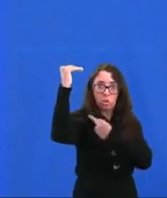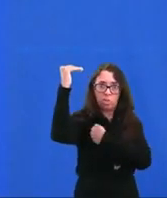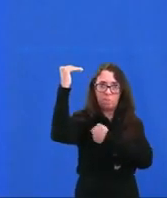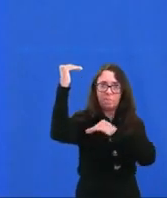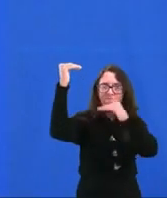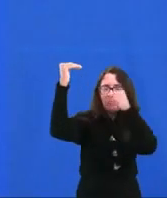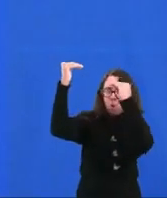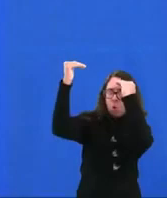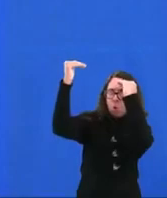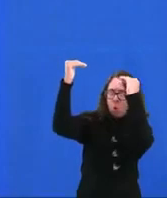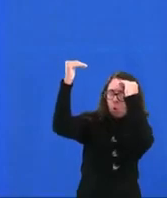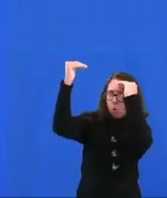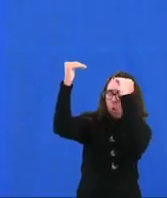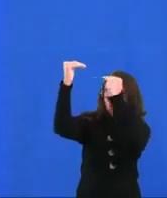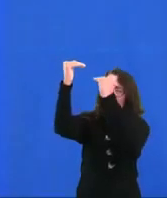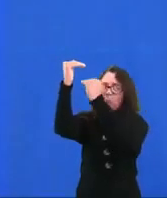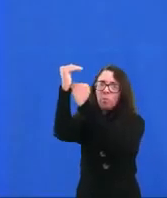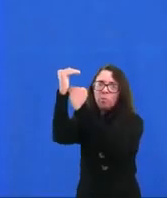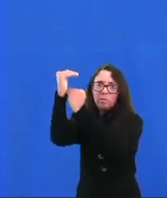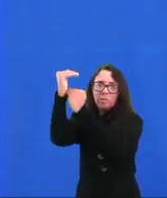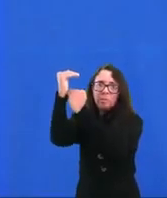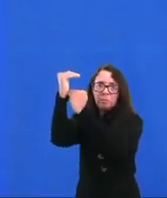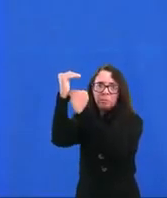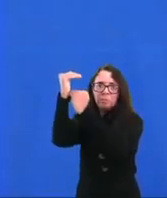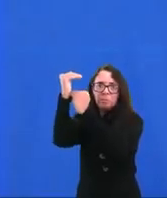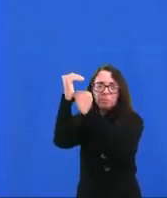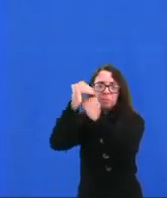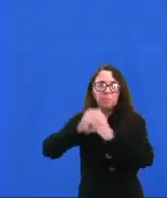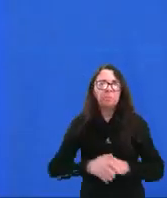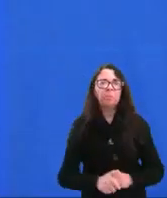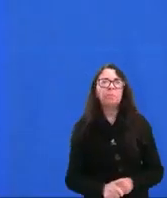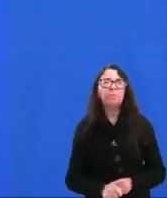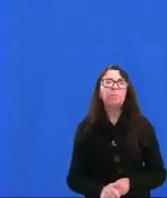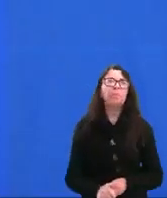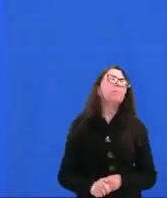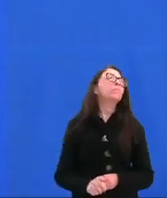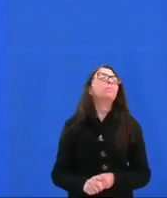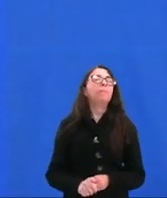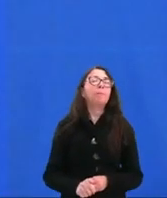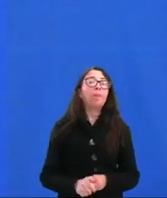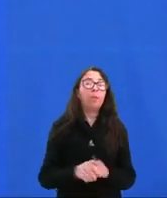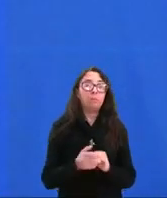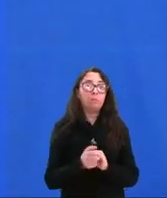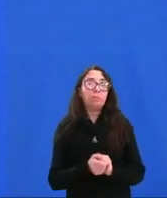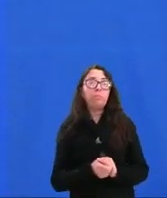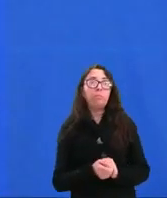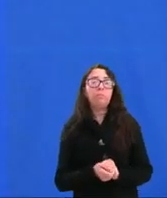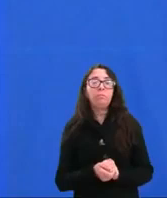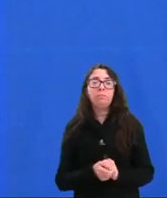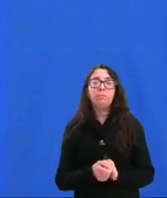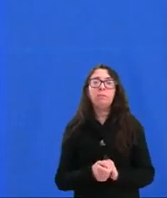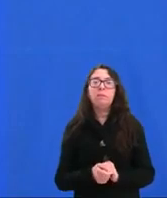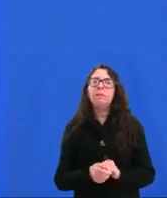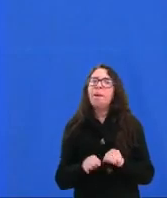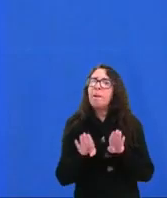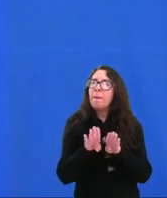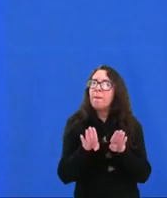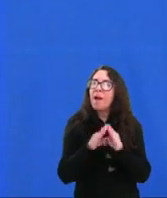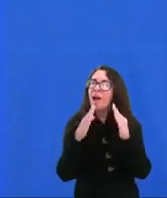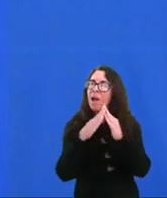diretor executivo e de uma diretoria. Isso é uma coisa centrada no homem.